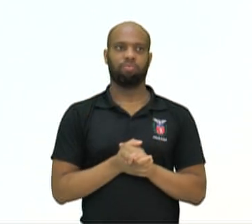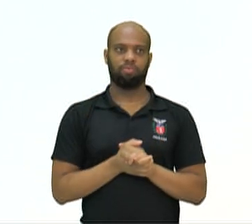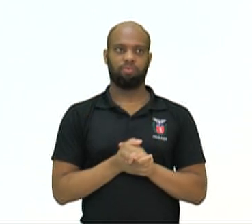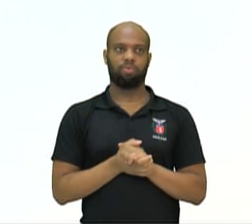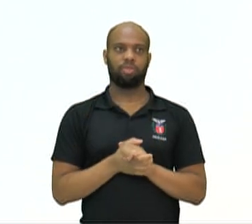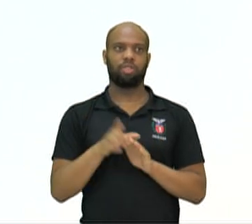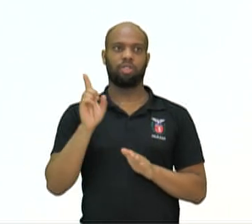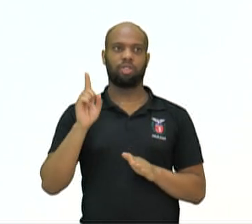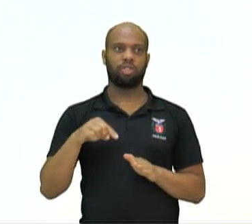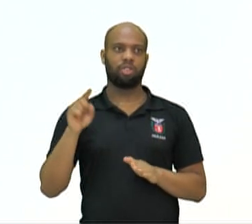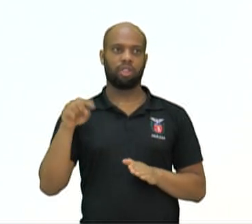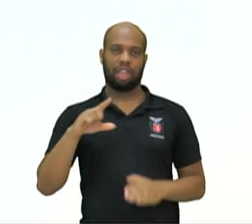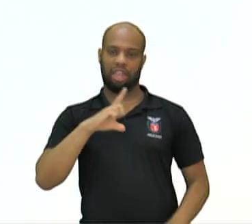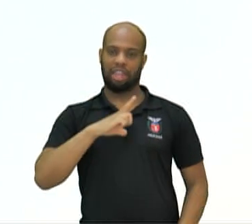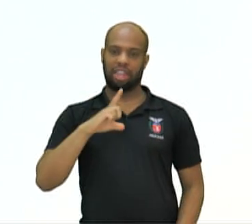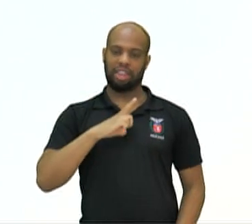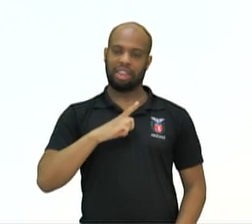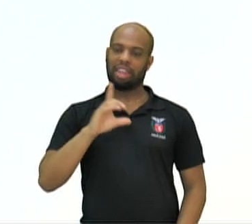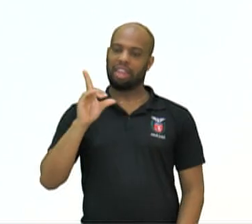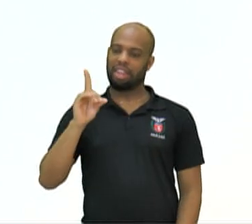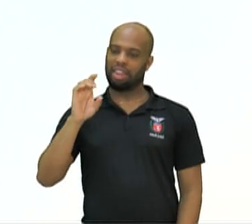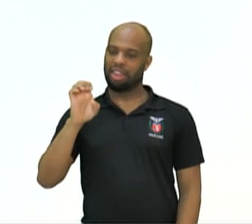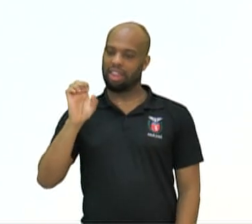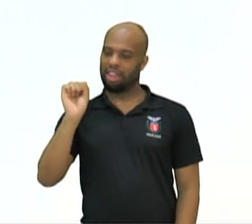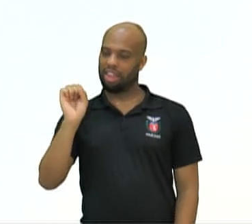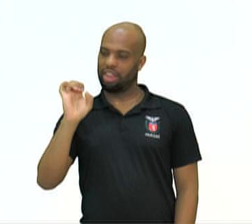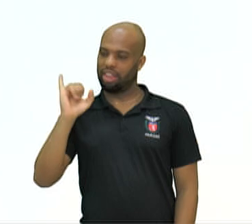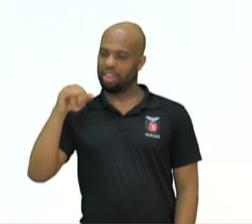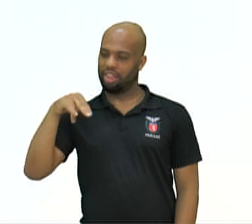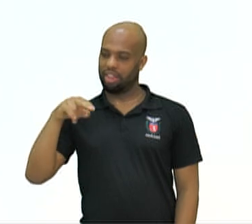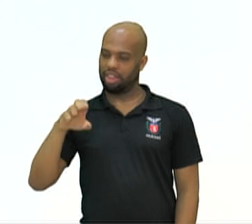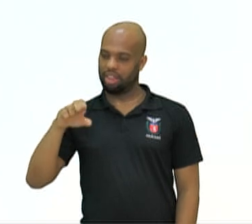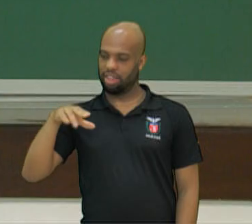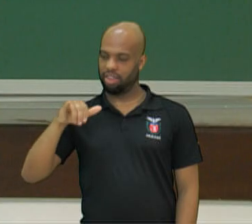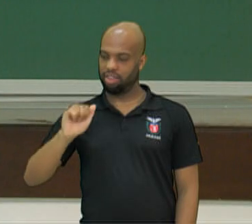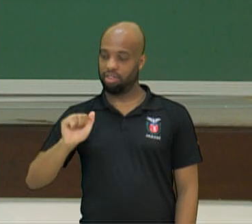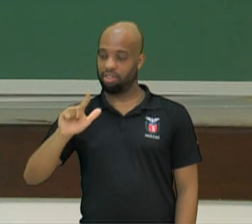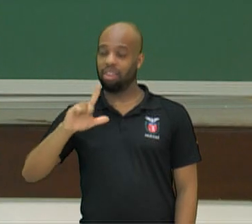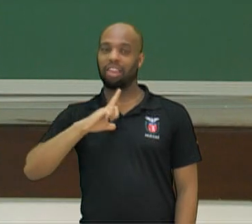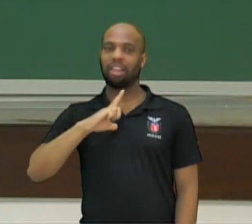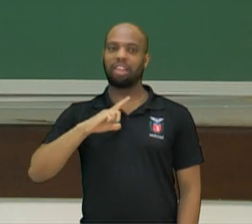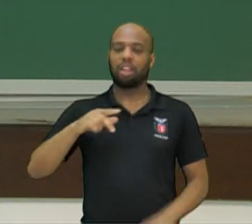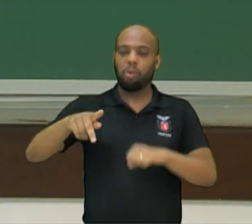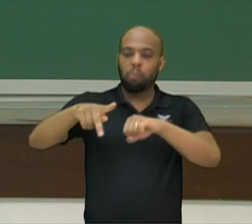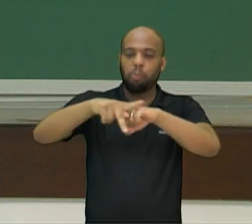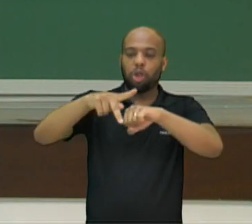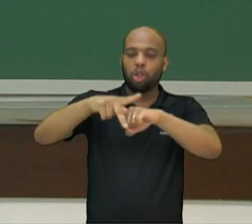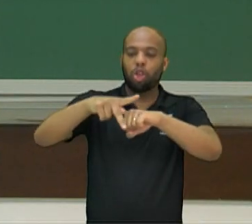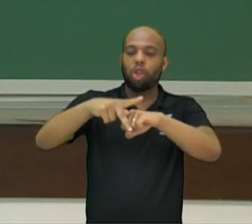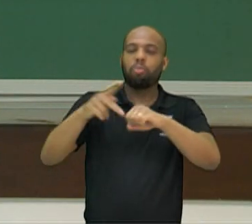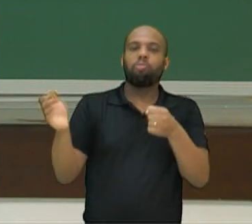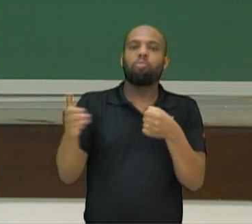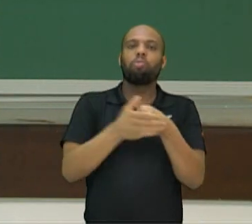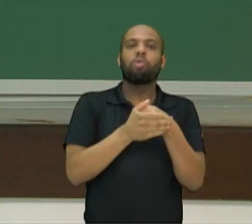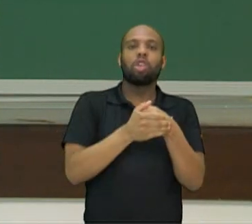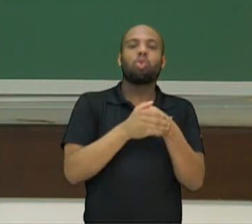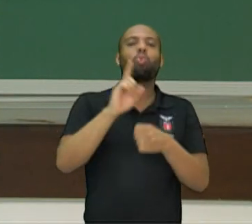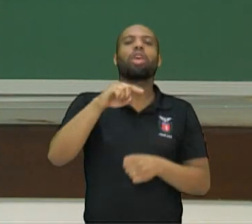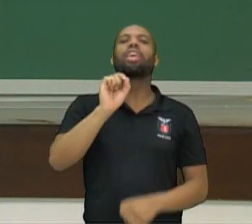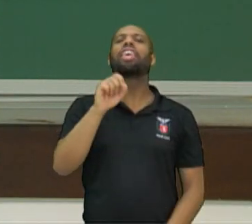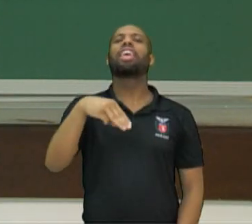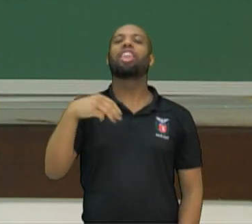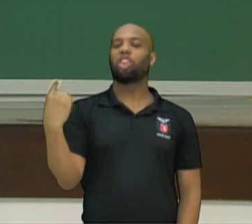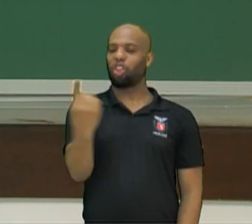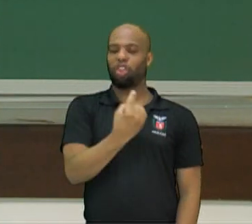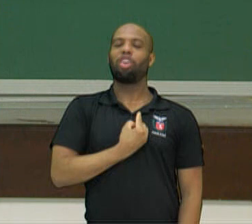C, sujeito desinicial. Então, nós temos ali o pronome que está em oculto, que é nós,